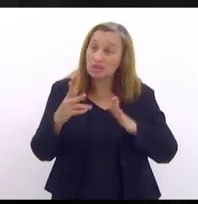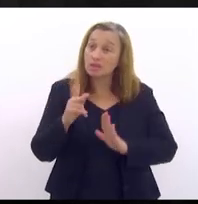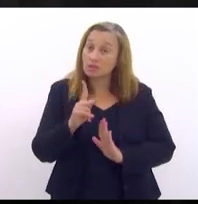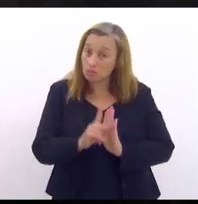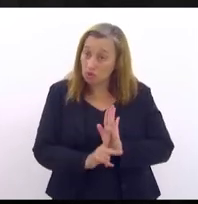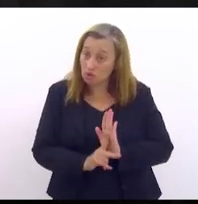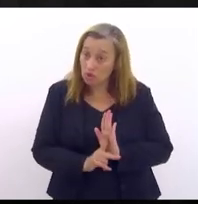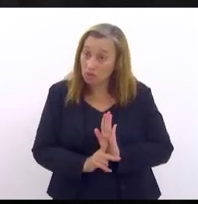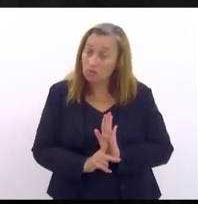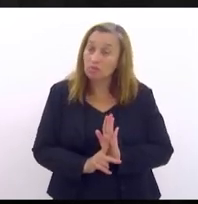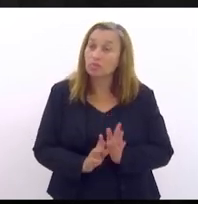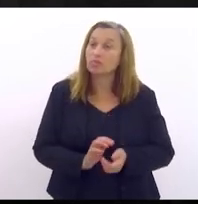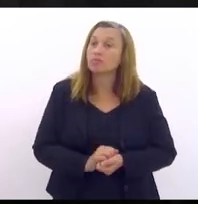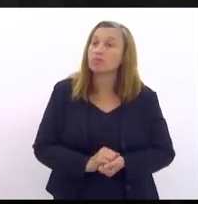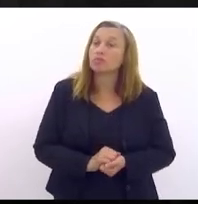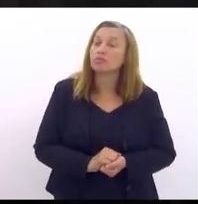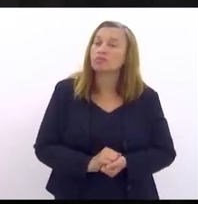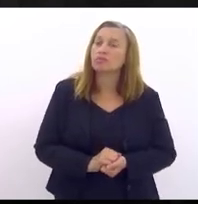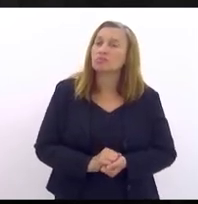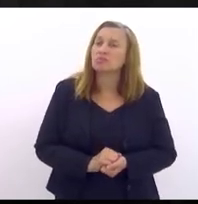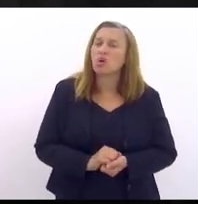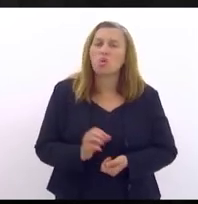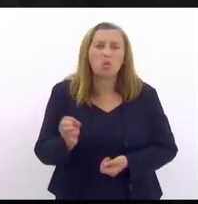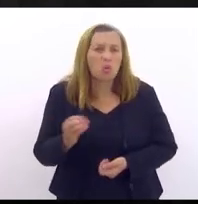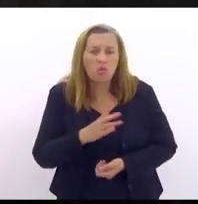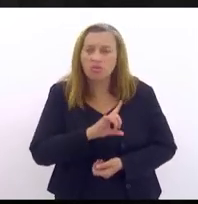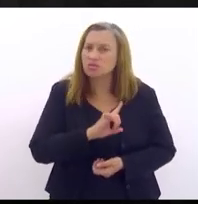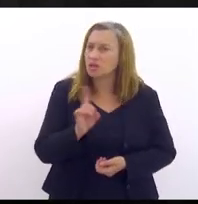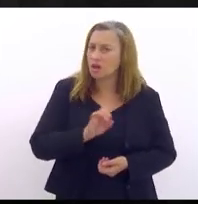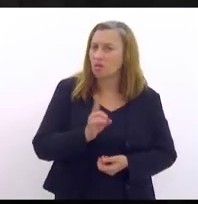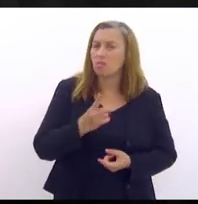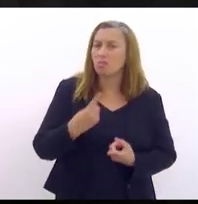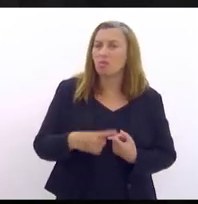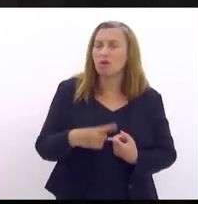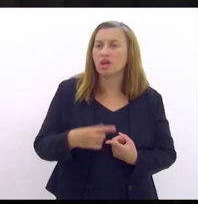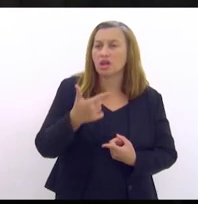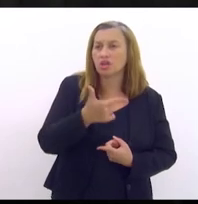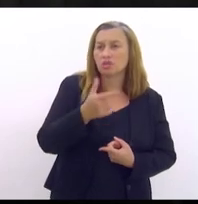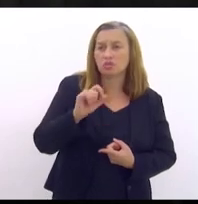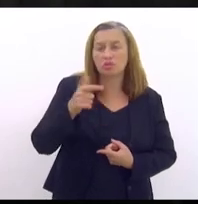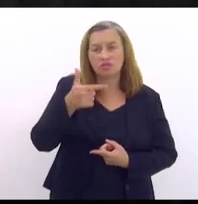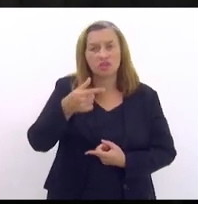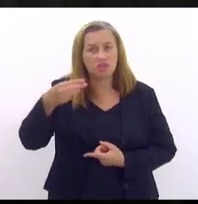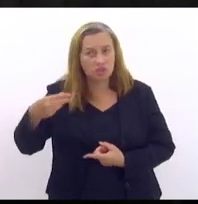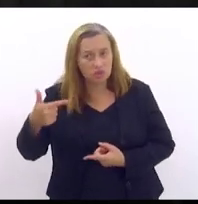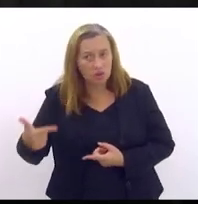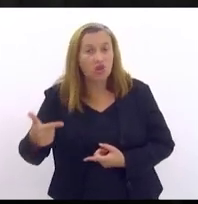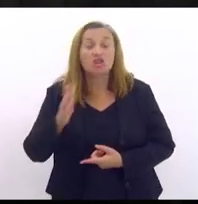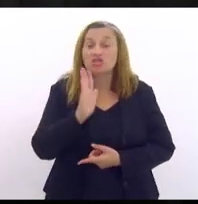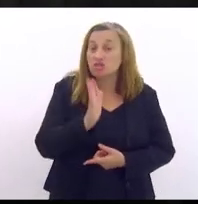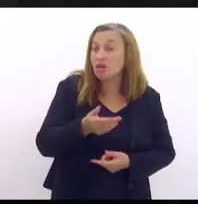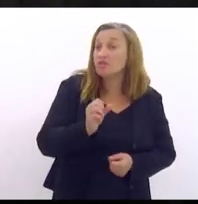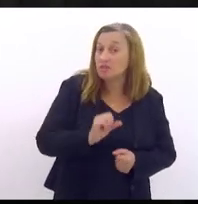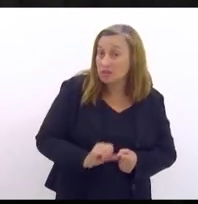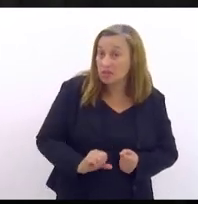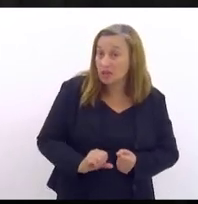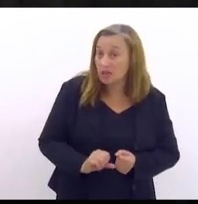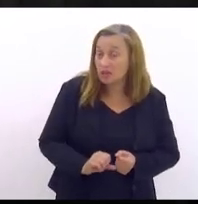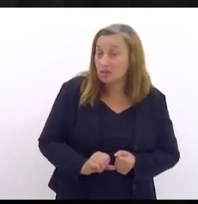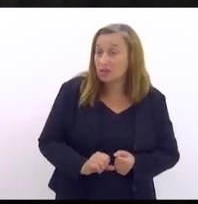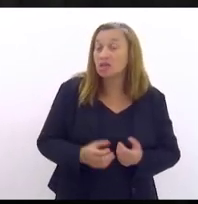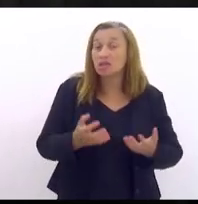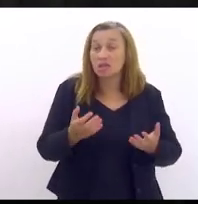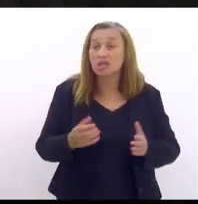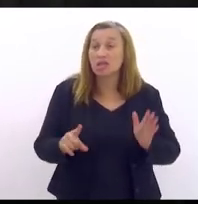projeto, e não é nenhuma novidade, porque em 2022 já tinha o feito, e queria que